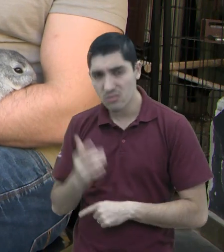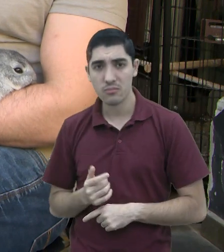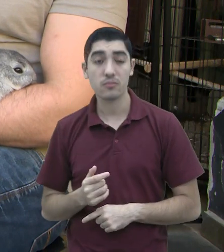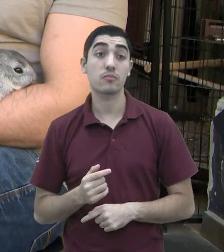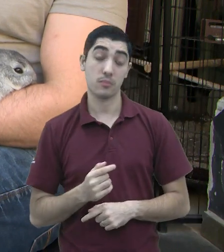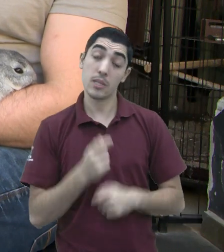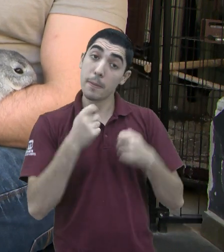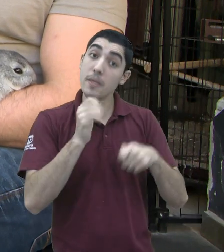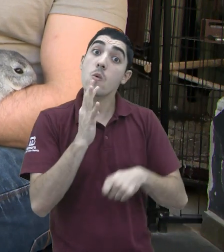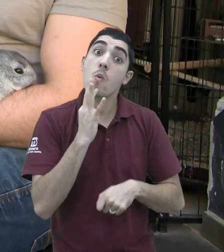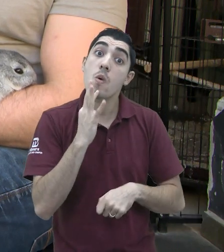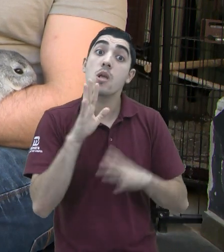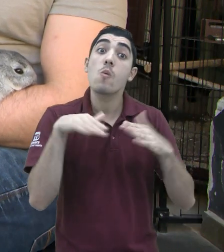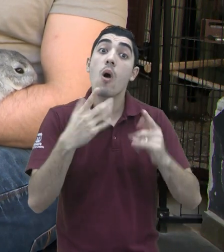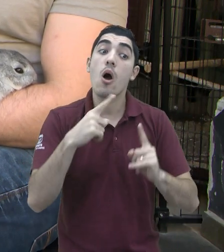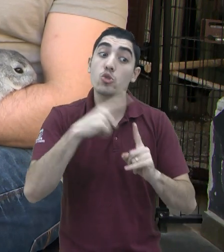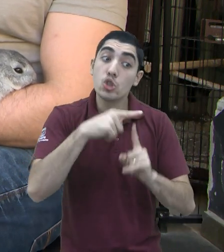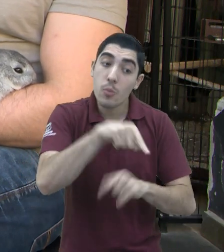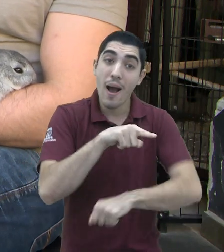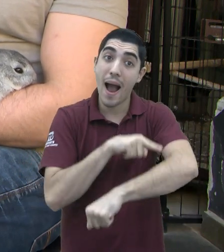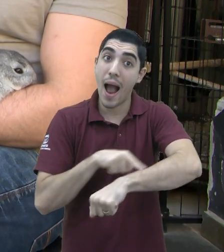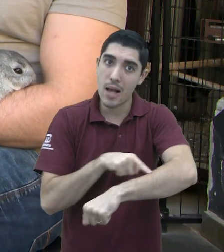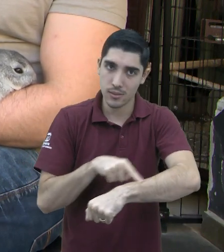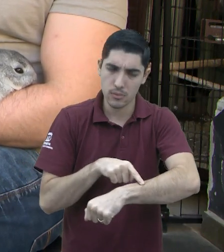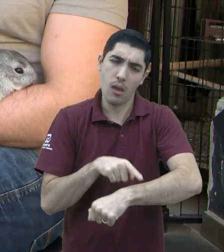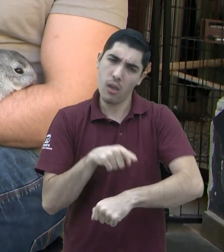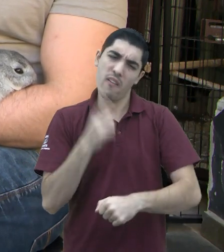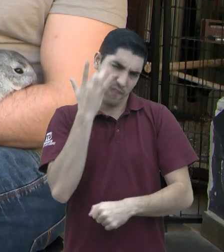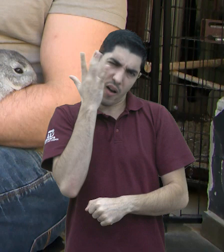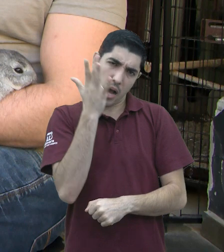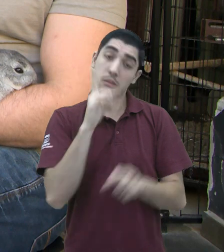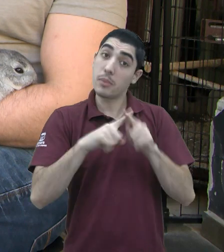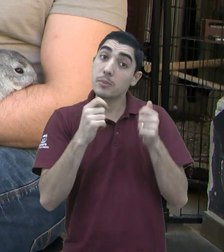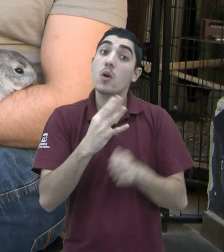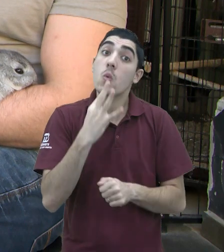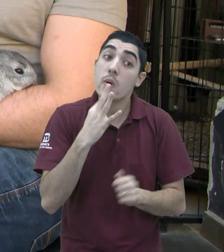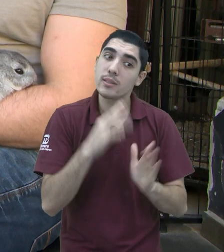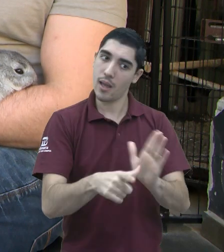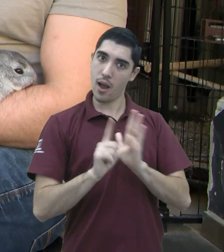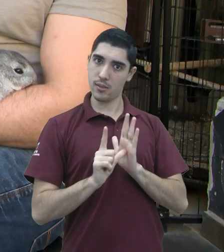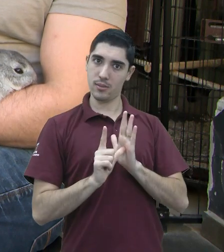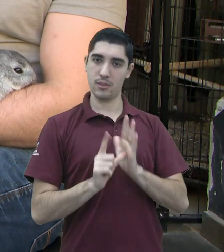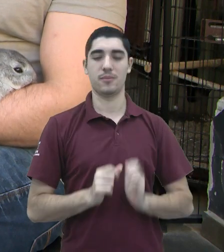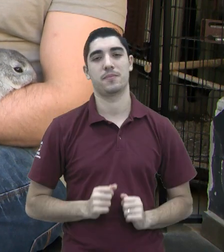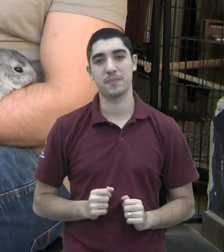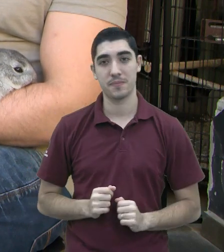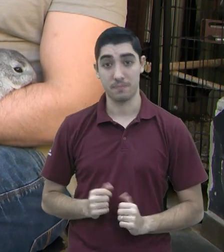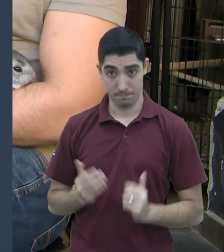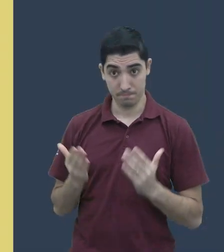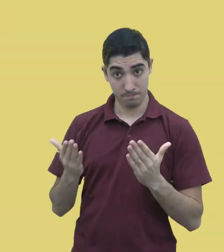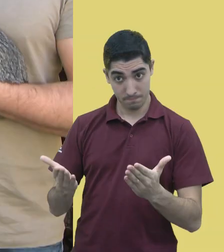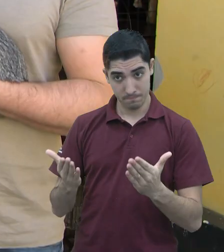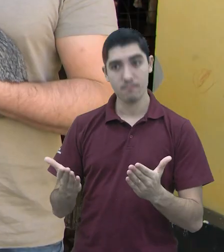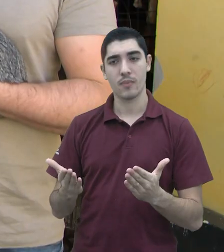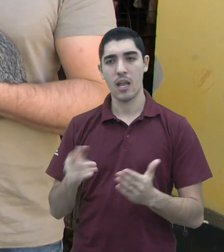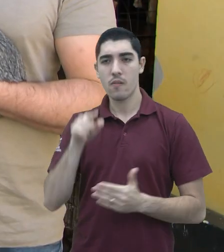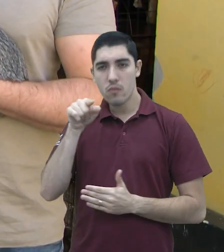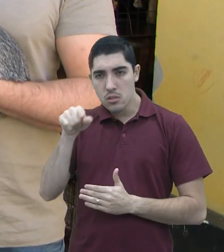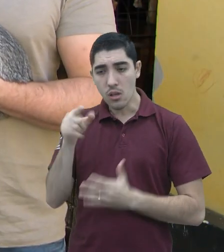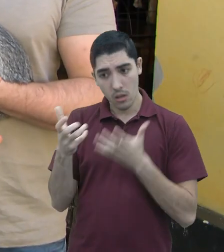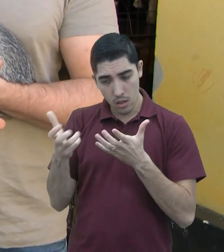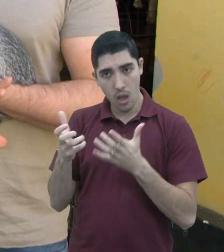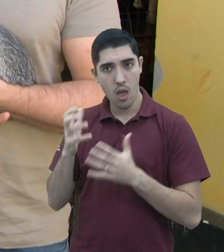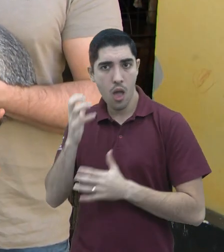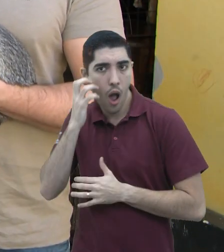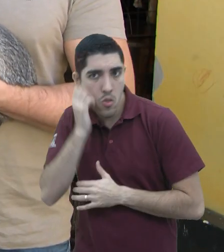tranquilo? Eu acho, tem que conhecer a raça. É bom conhecer, é bem tranquilo, mas é bom conhecer a espécie antes de pegar. É isso, vai